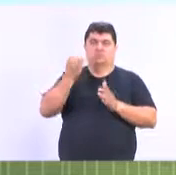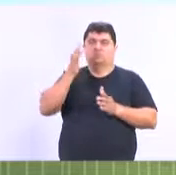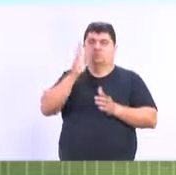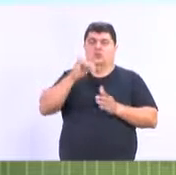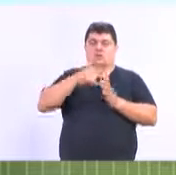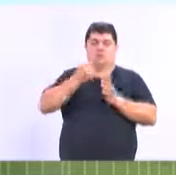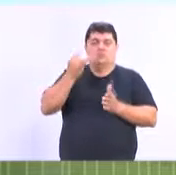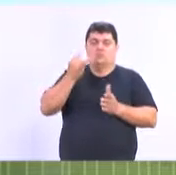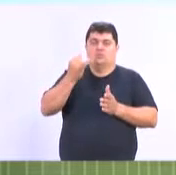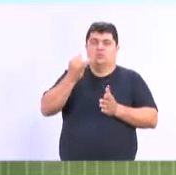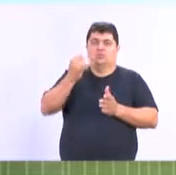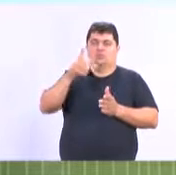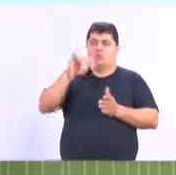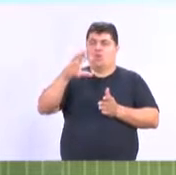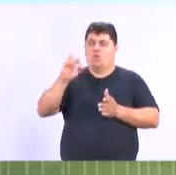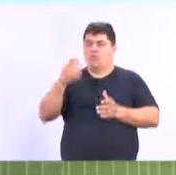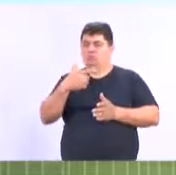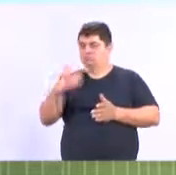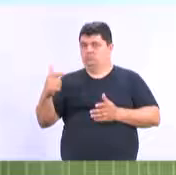impostos sobre o lucro não existem